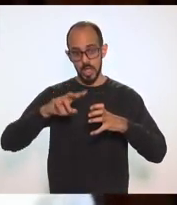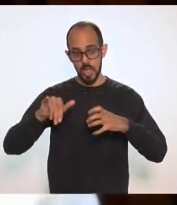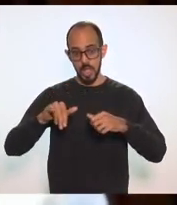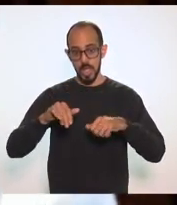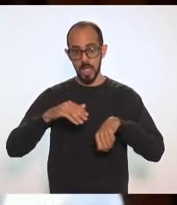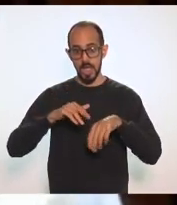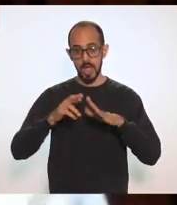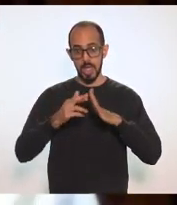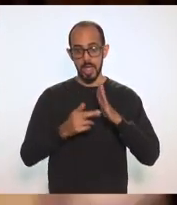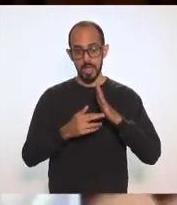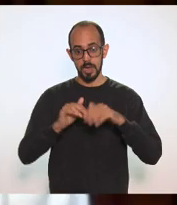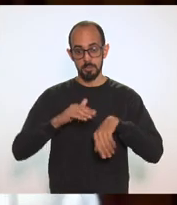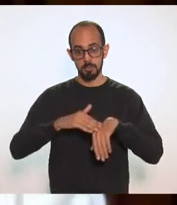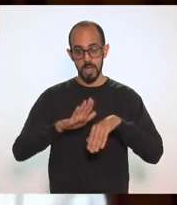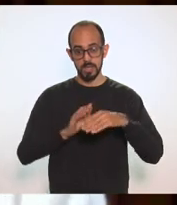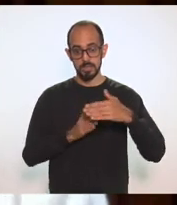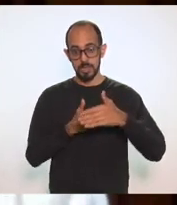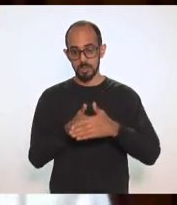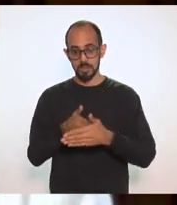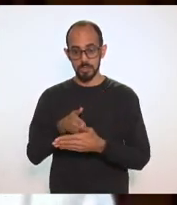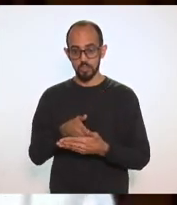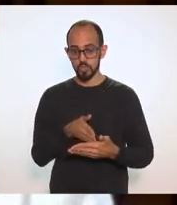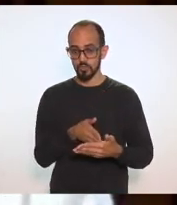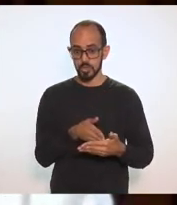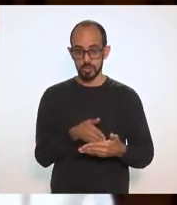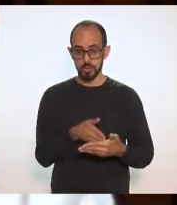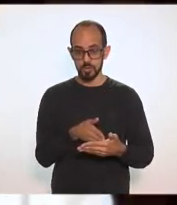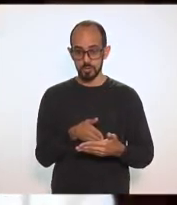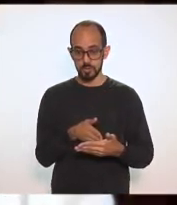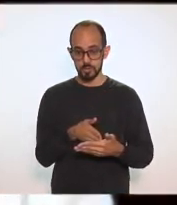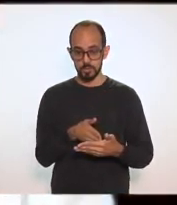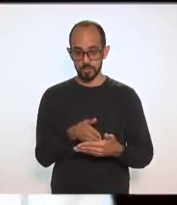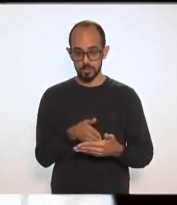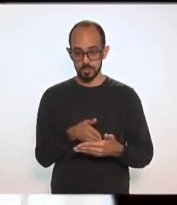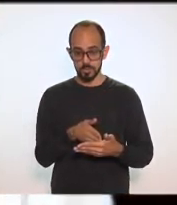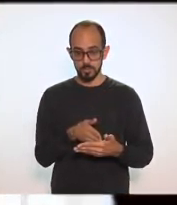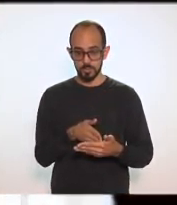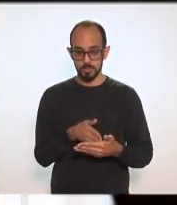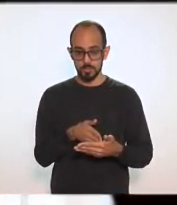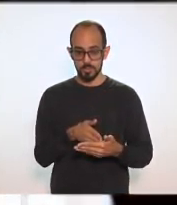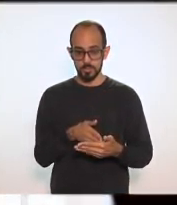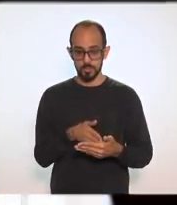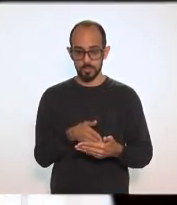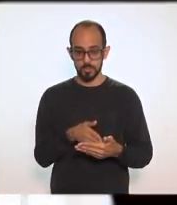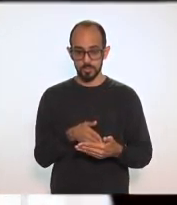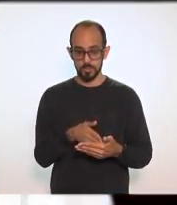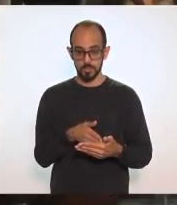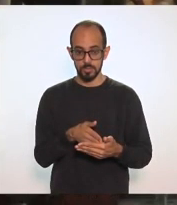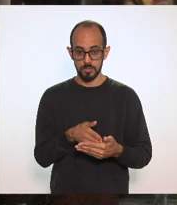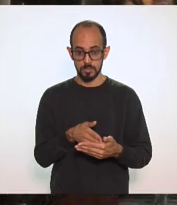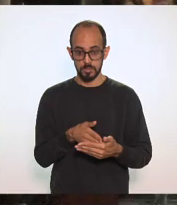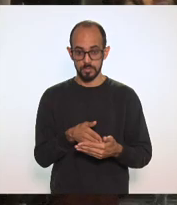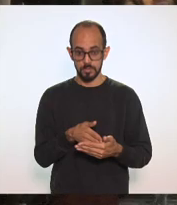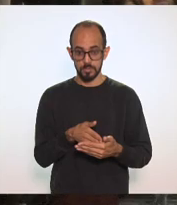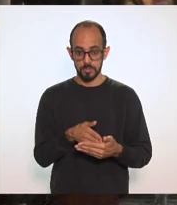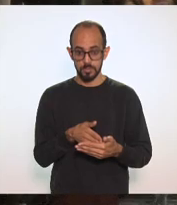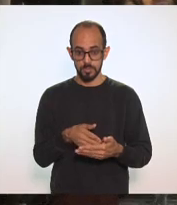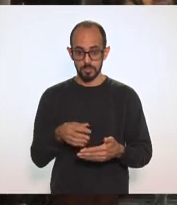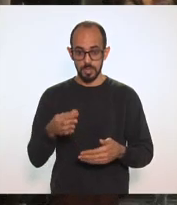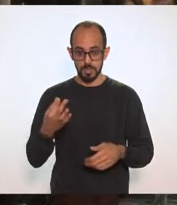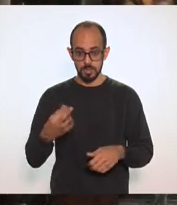Está exatamente dentro daquilo que não tem problema foi nenhum. Submetido da próxima e feito vez... acordo, presidente. Eu confiei, não